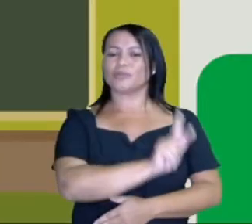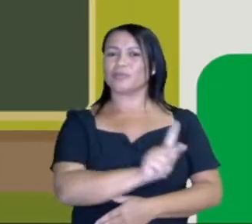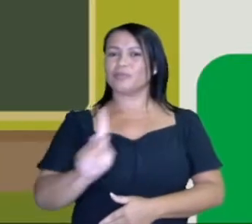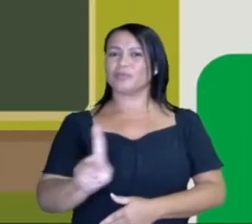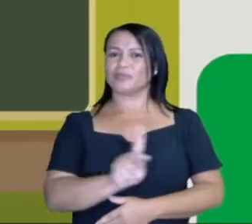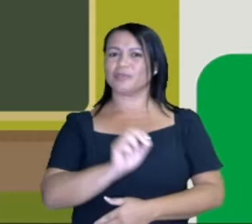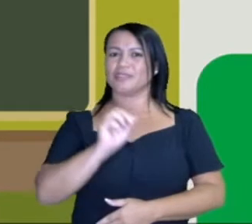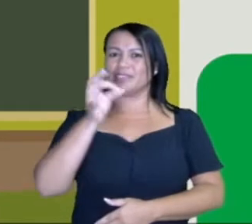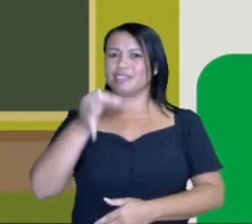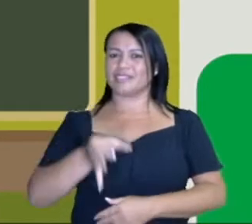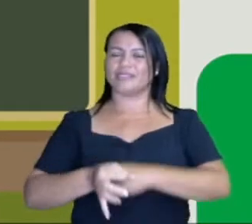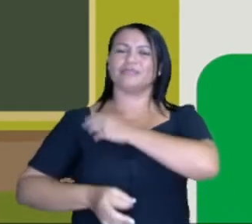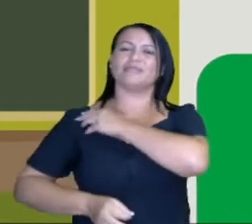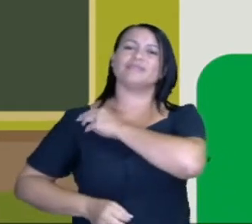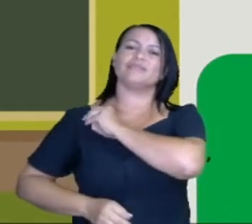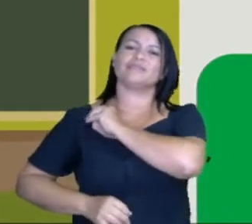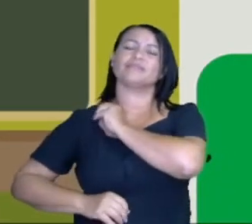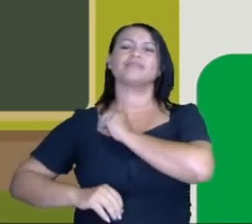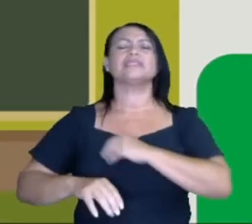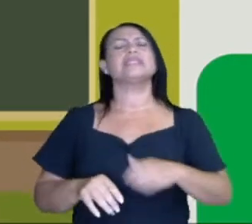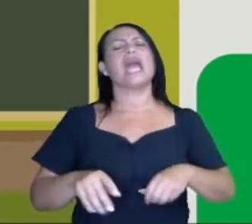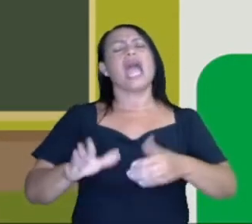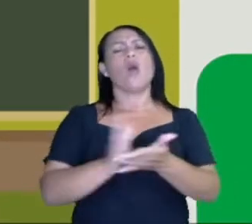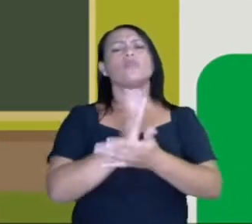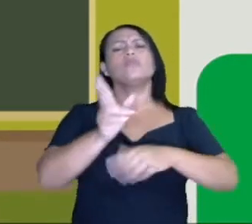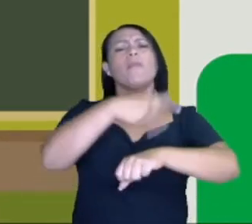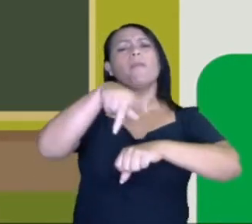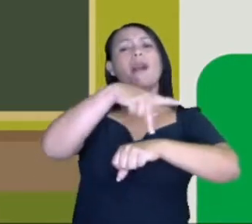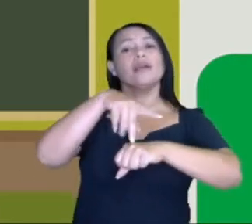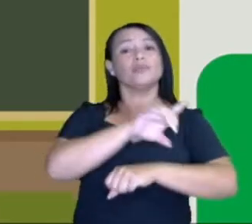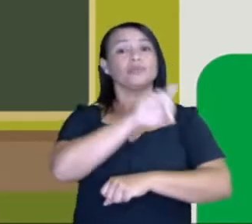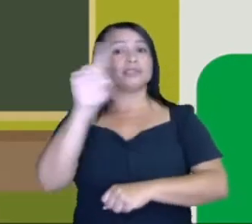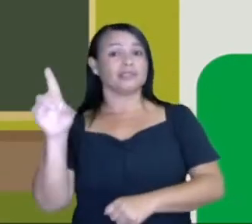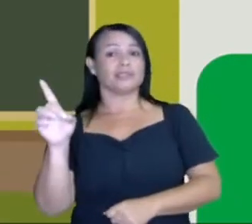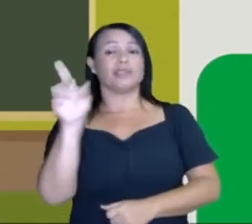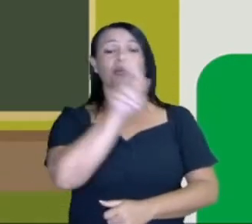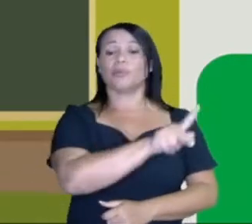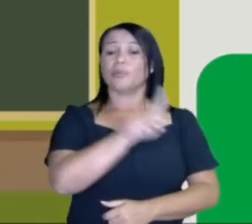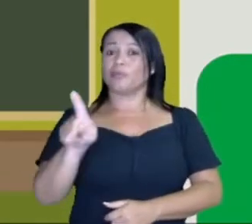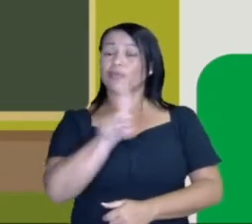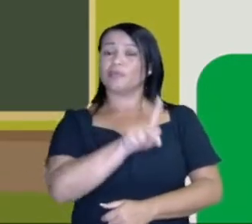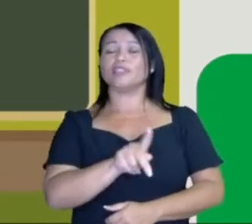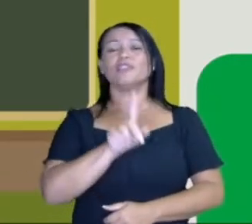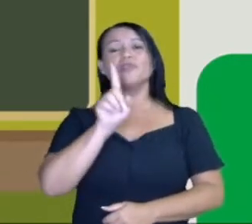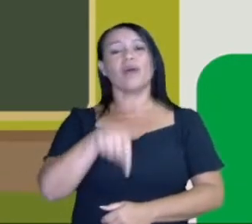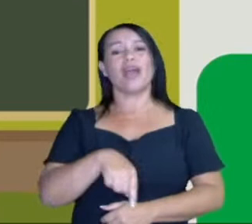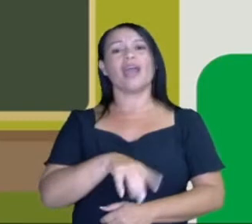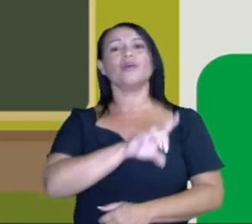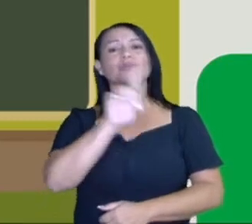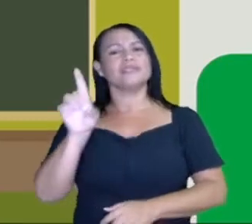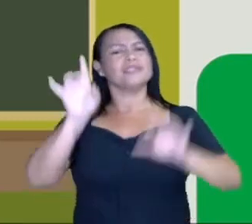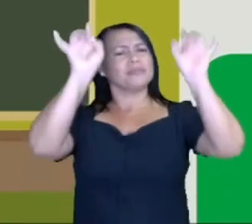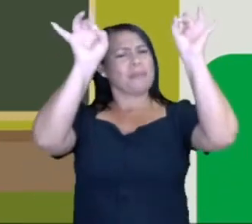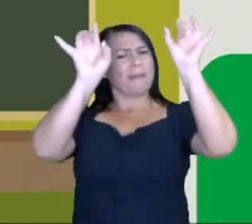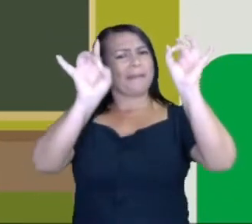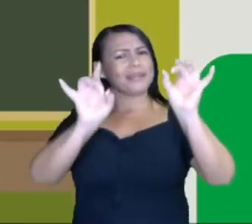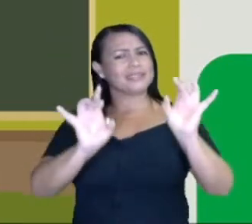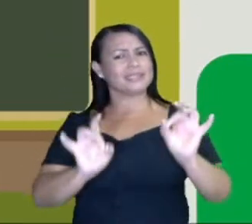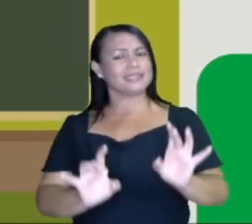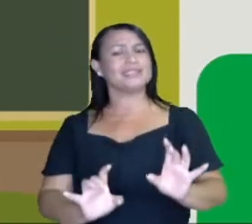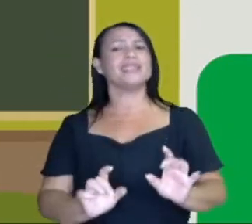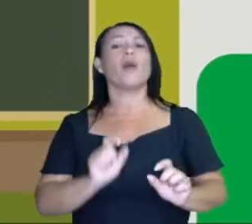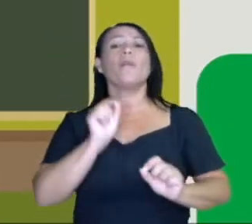certo? Em muitos países, o Dia do Professor é destinado a ser um dia especial para